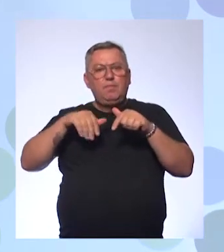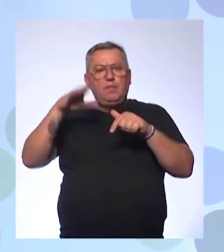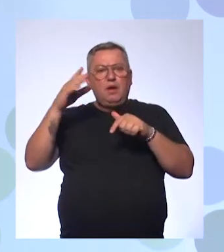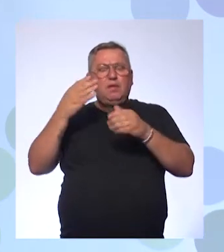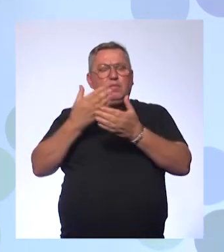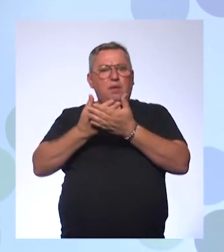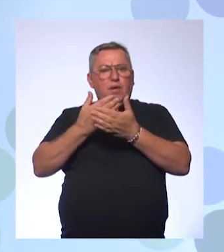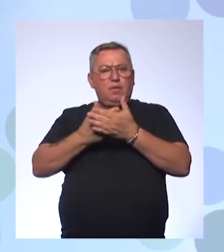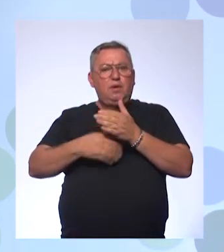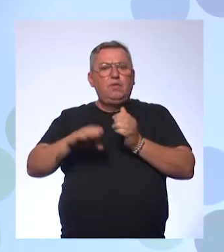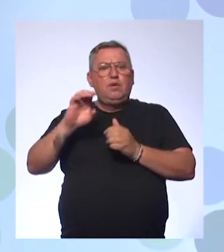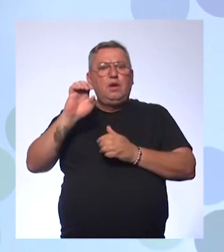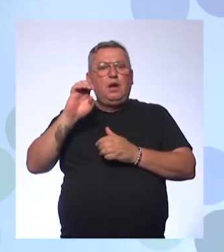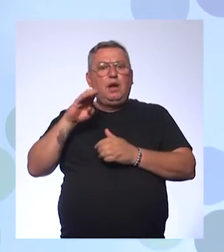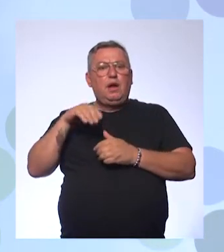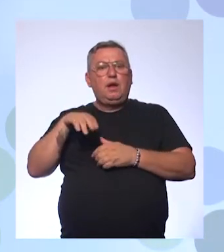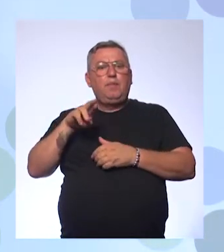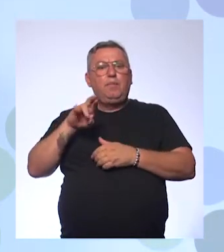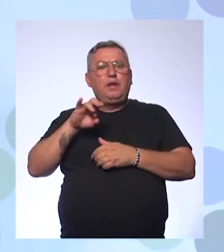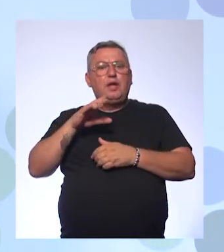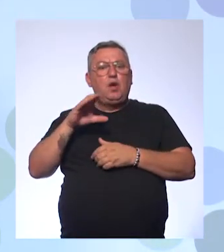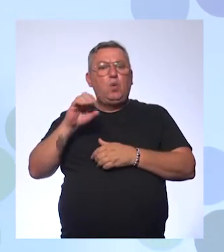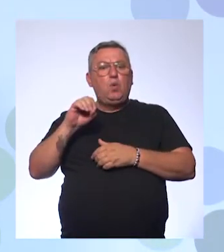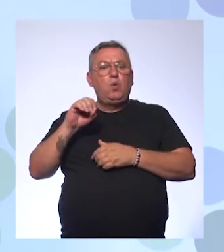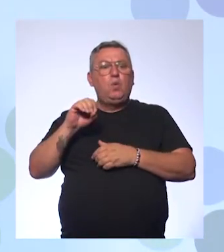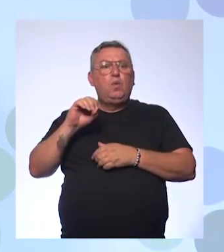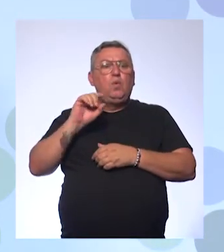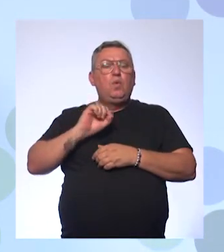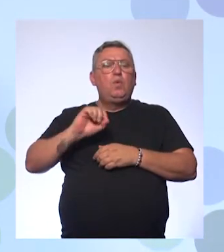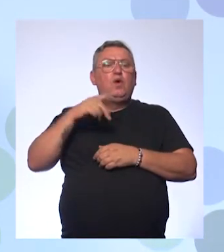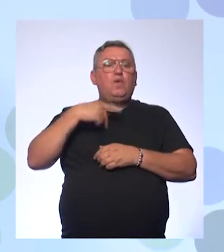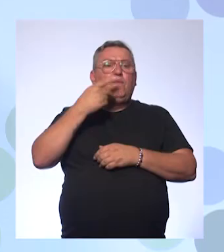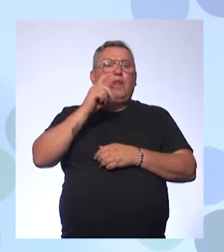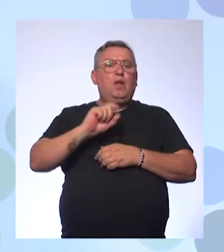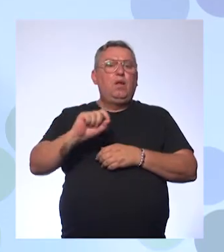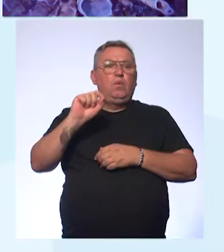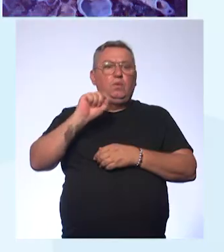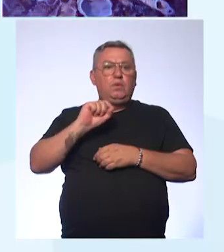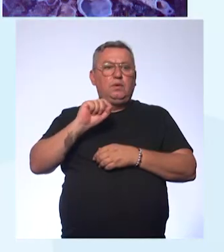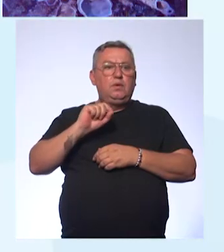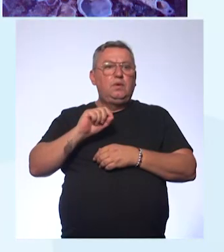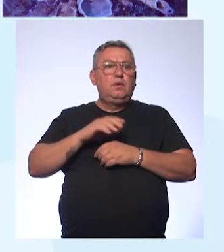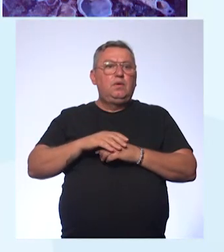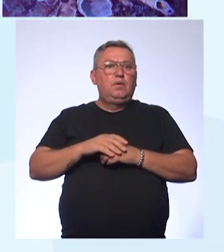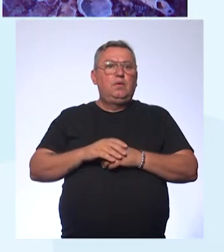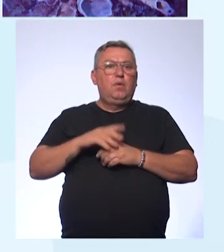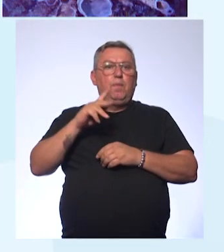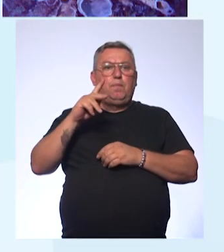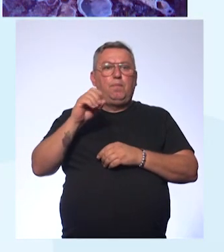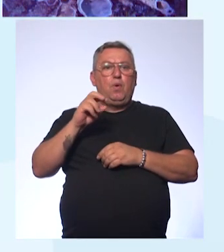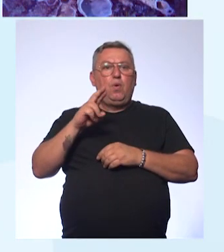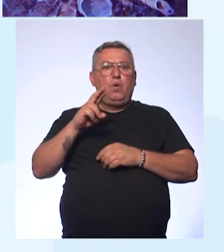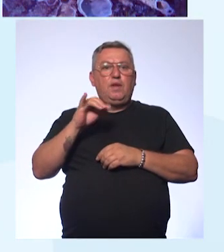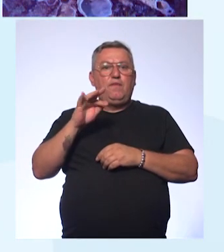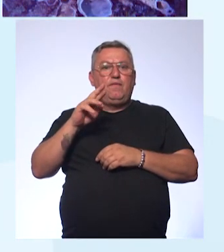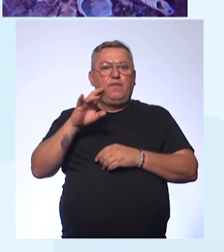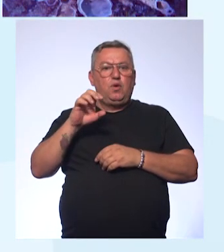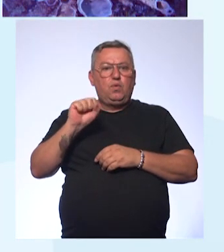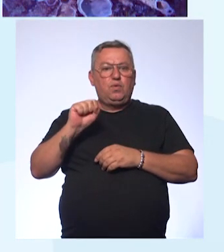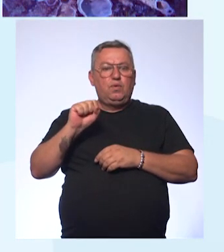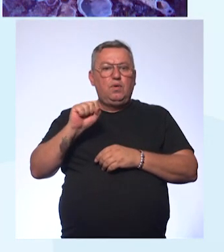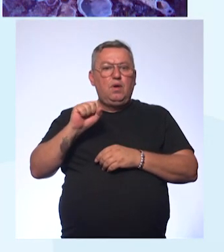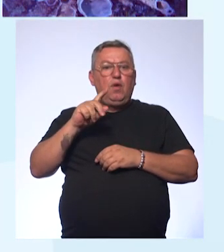embriologia. Então, vamos começar falando do primeiro grupo aí, sobre os poríferos, ok? Então,